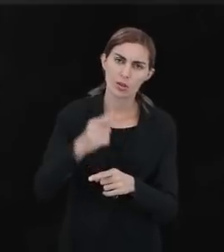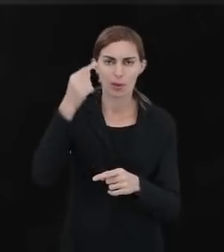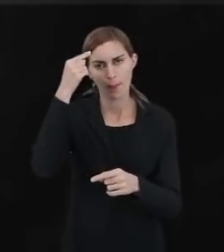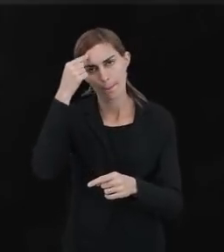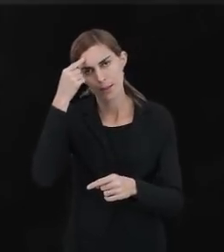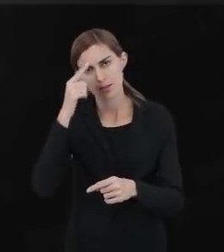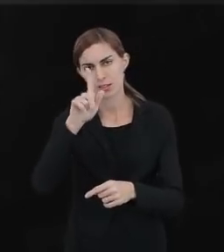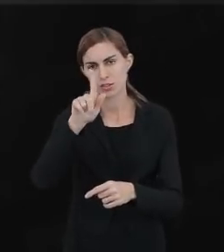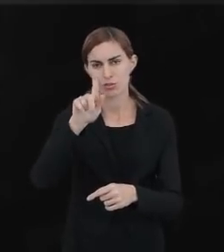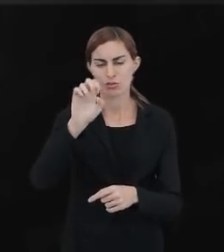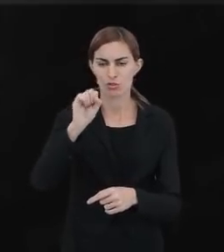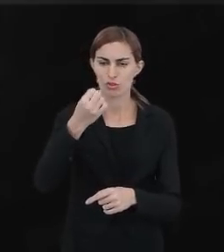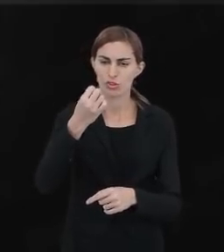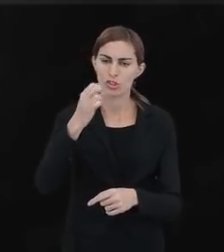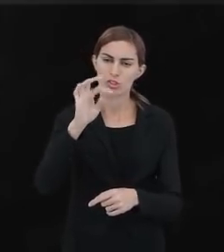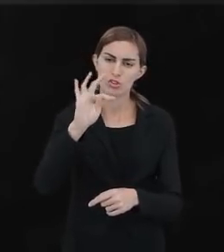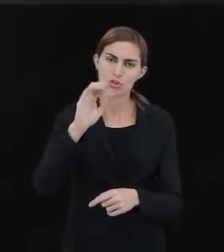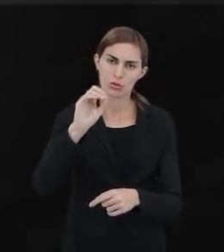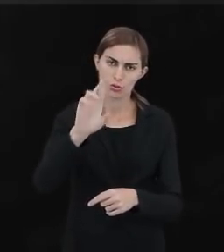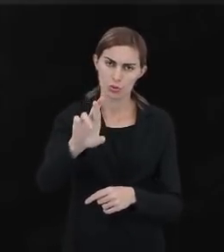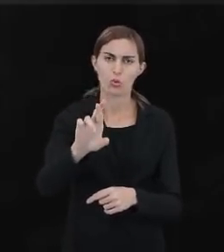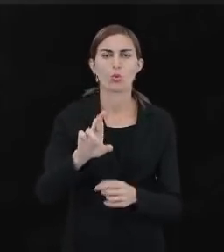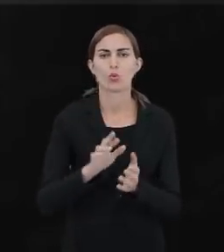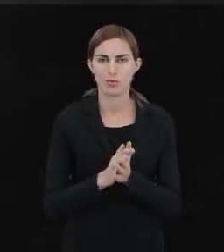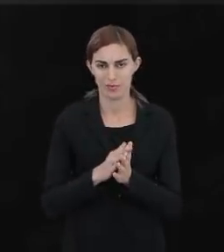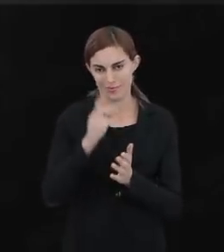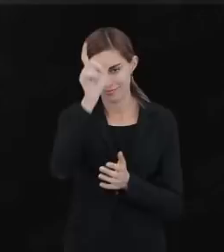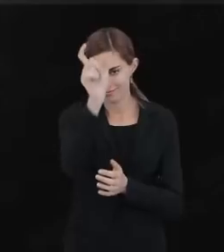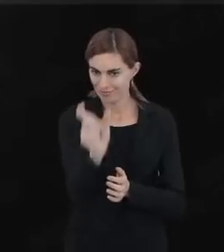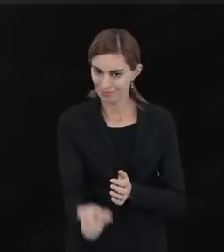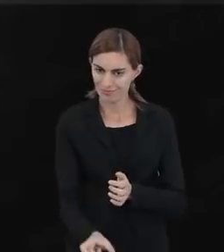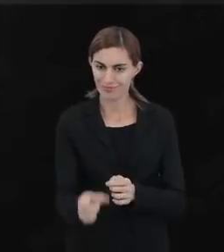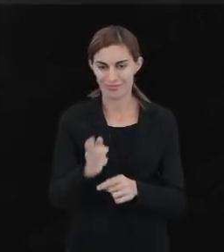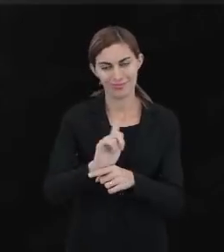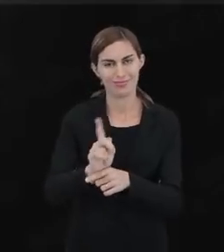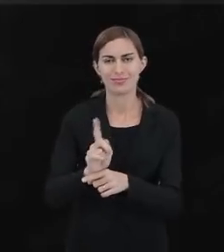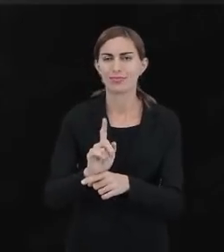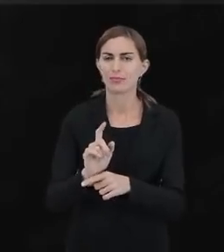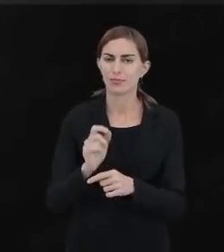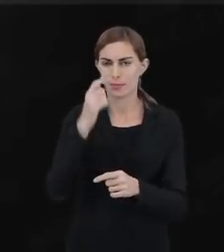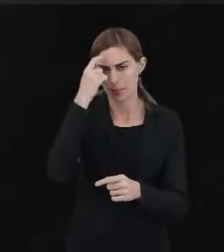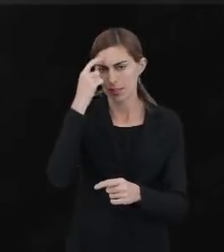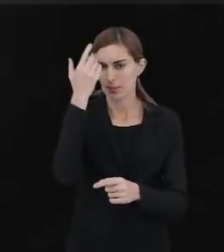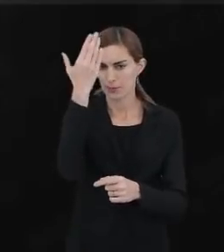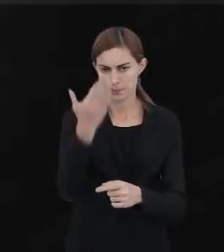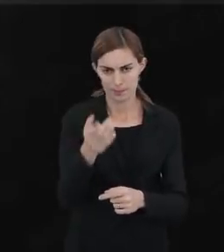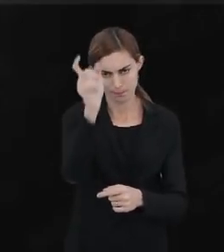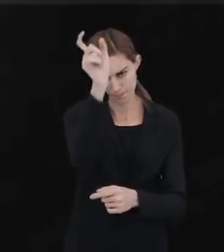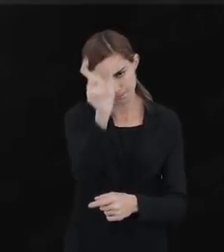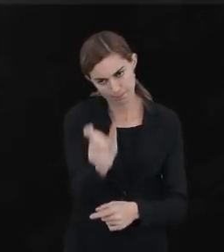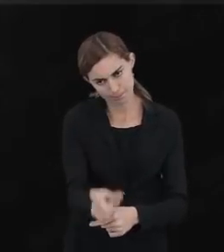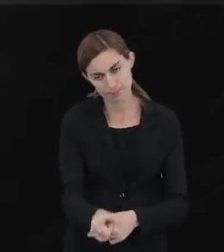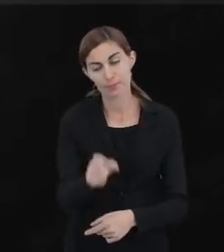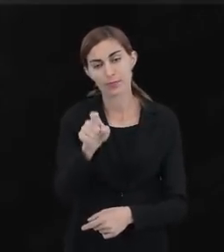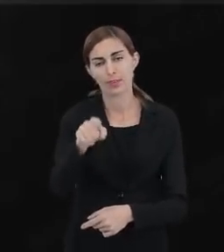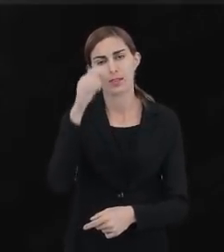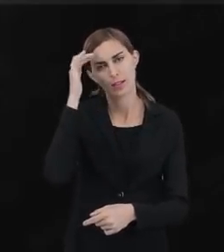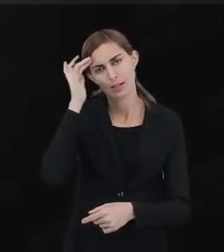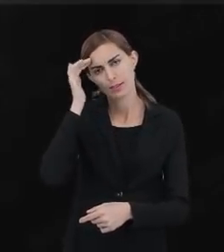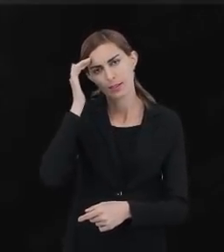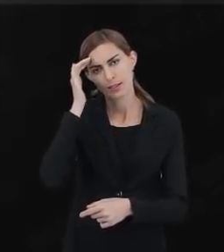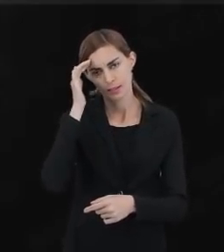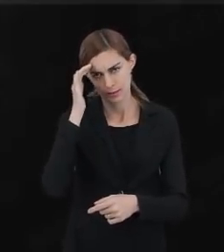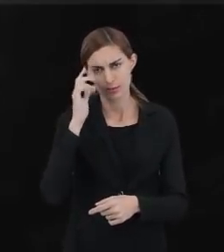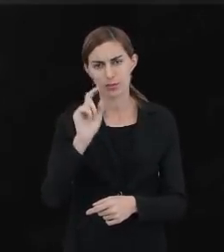pensando no gestor e aí pensando no gestor que é é um neste momento entendemos